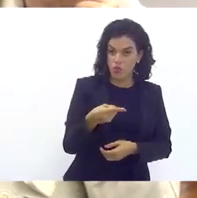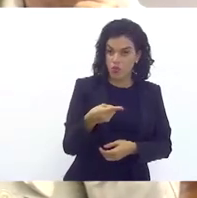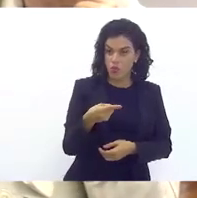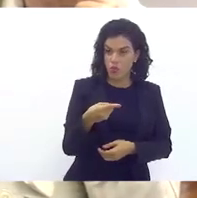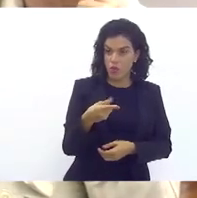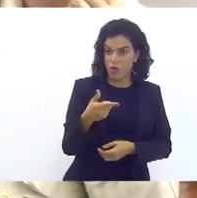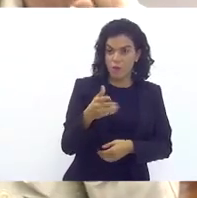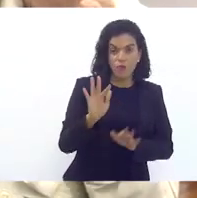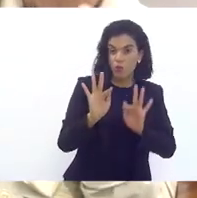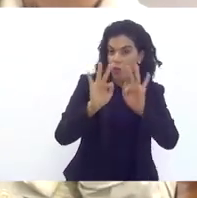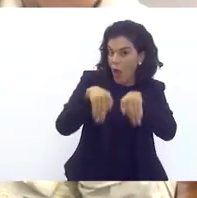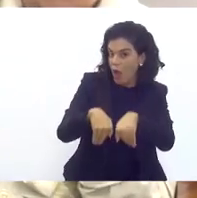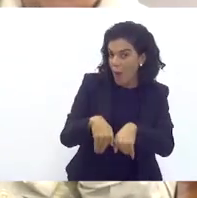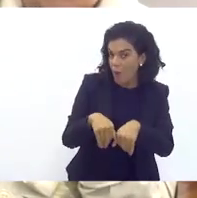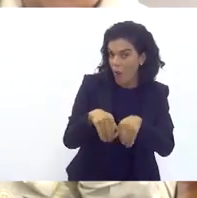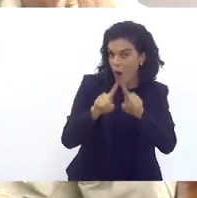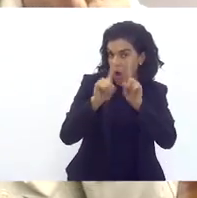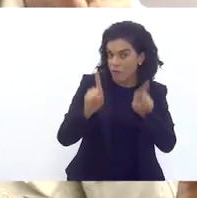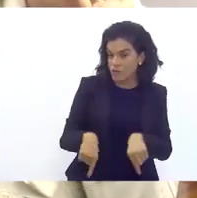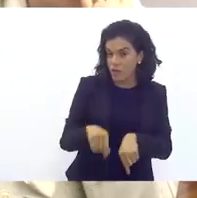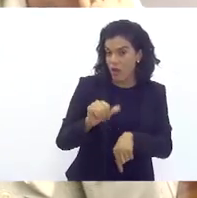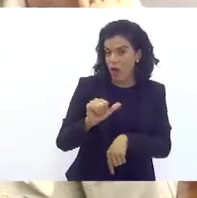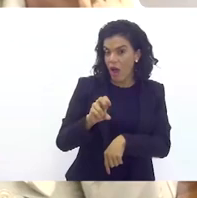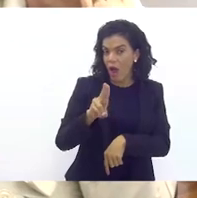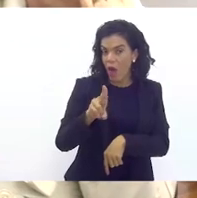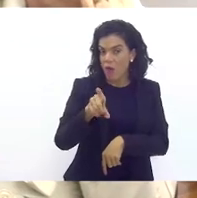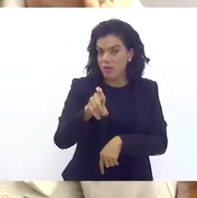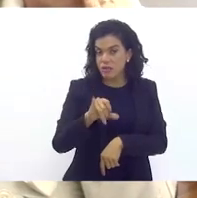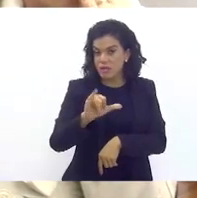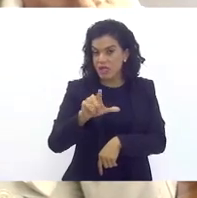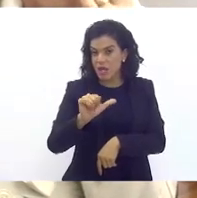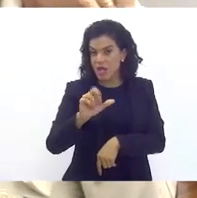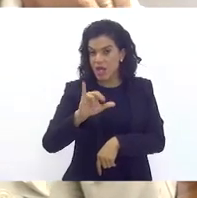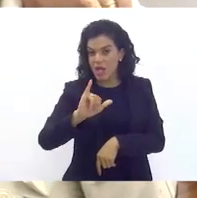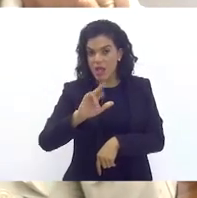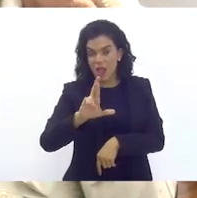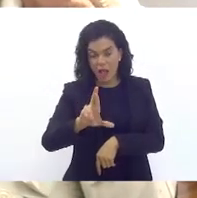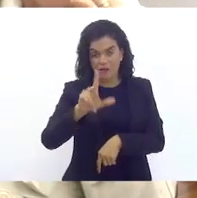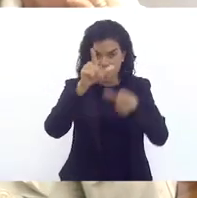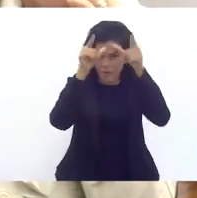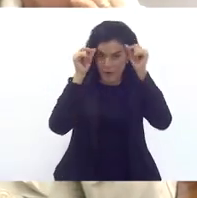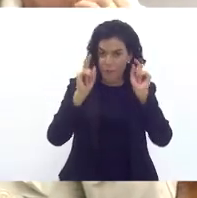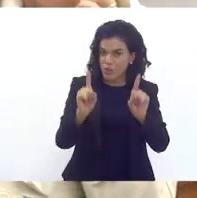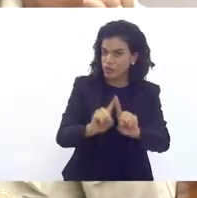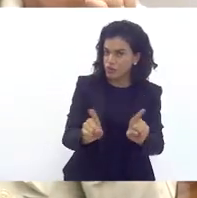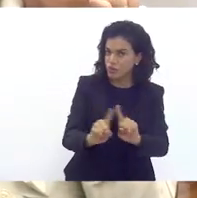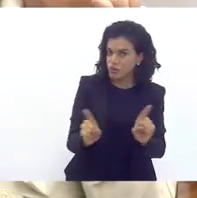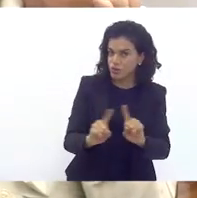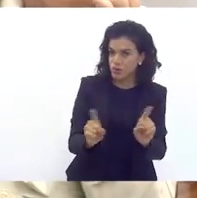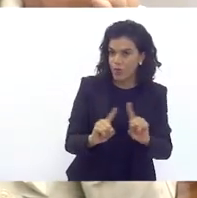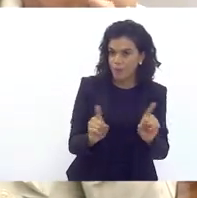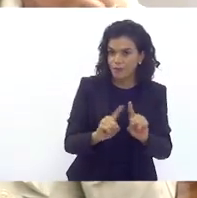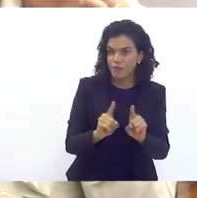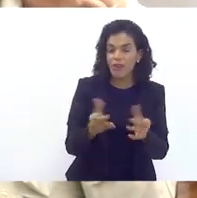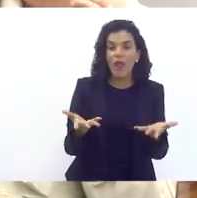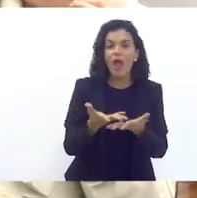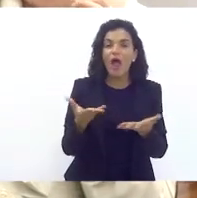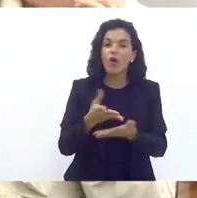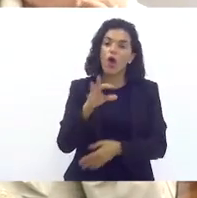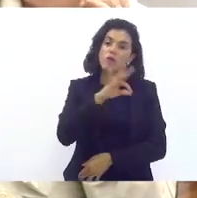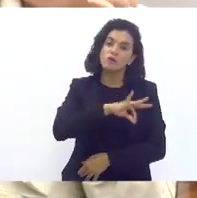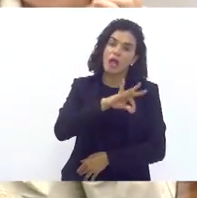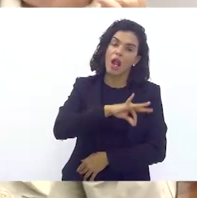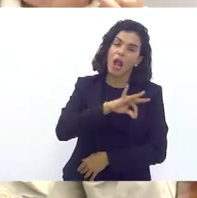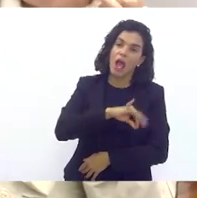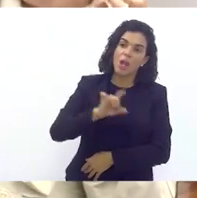auxiliar de enfermagem, não. Porque toda a resposta que me dão é essa. Acabou o auxiliar de enfermagem, agora é para ganhar mil e pouco